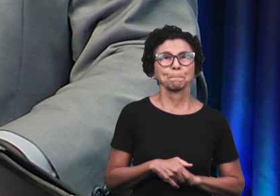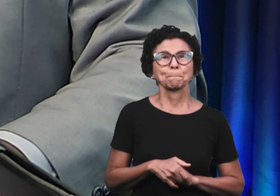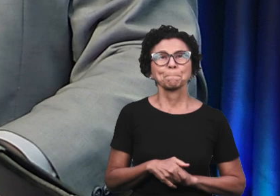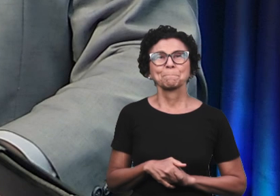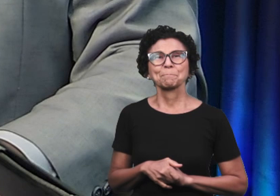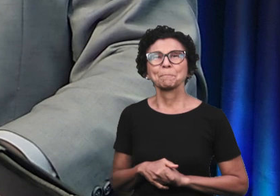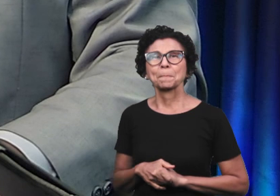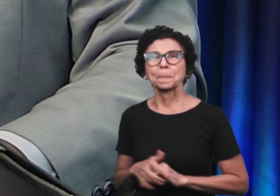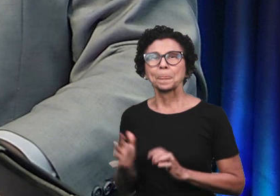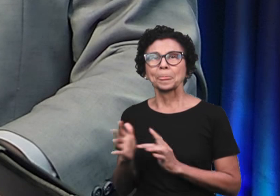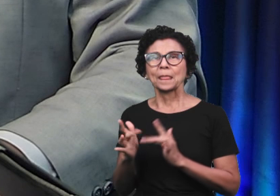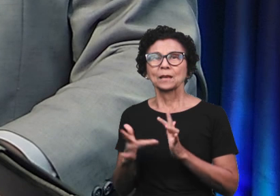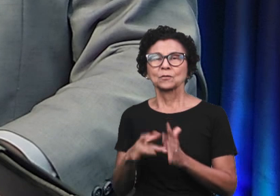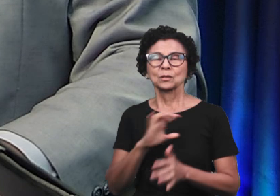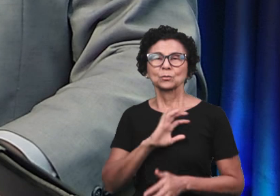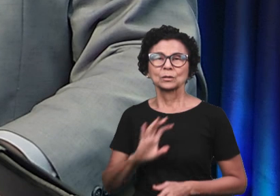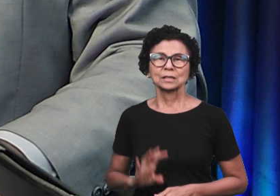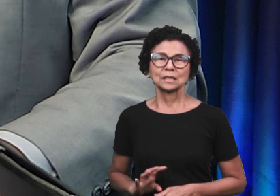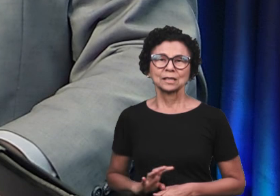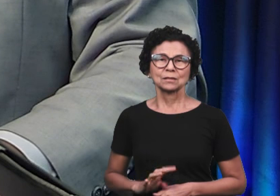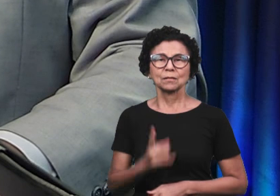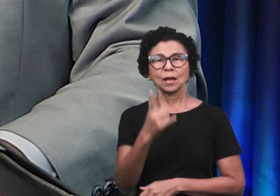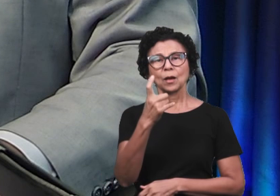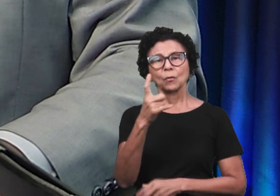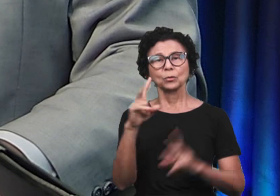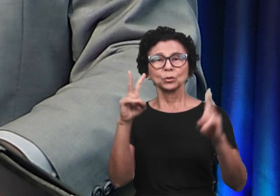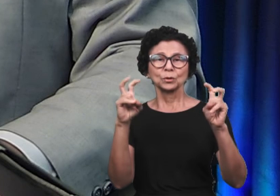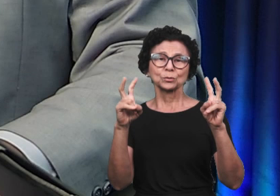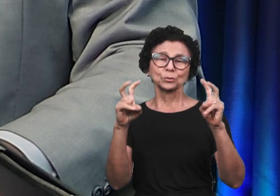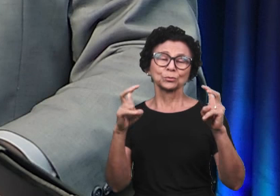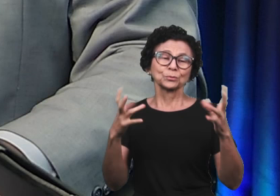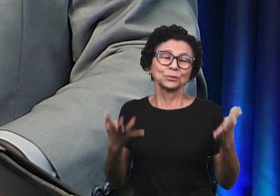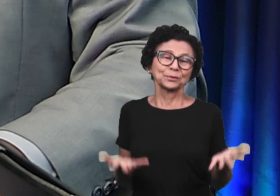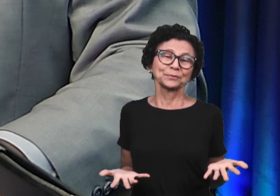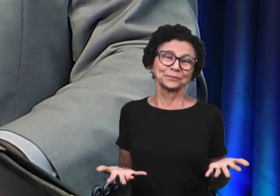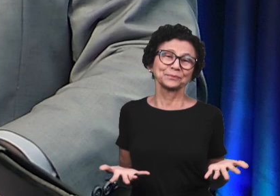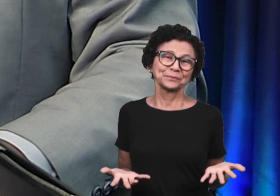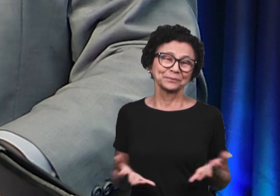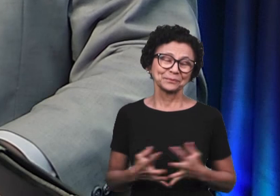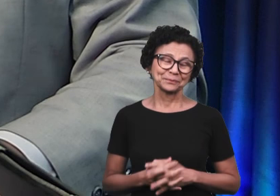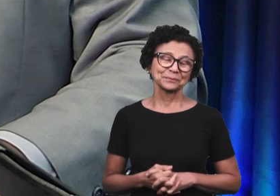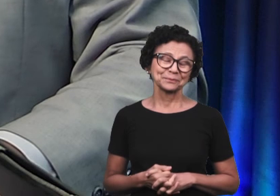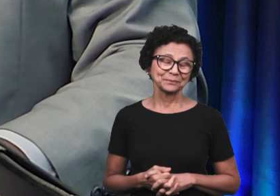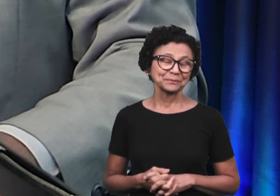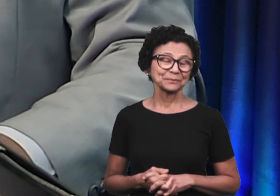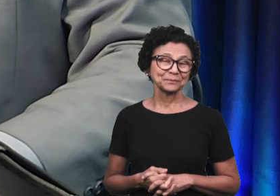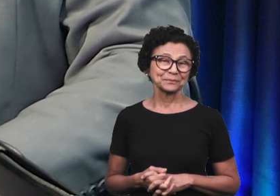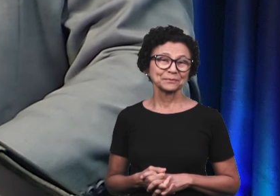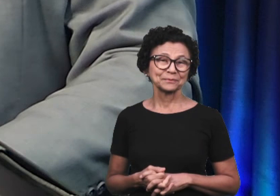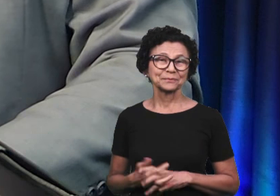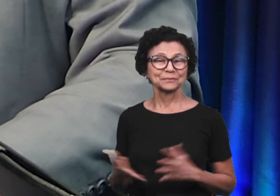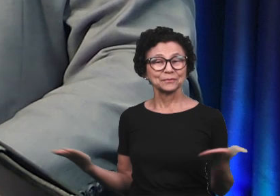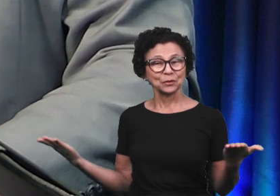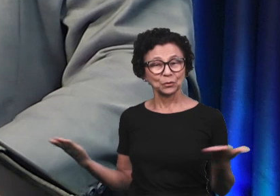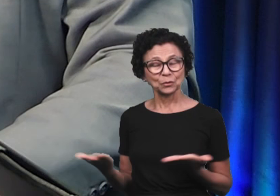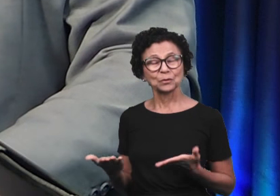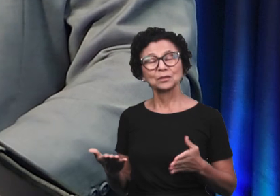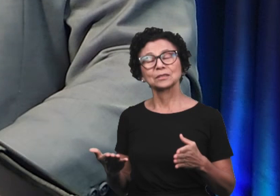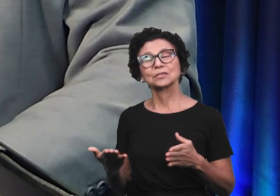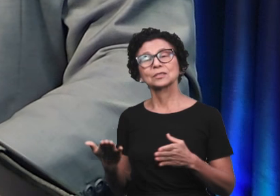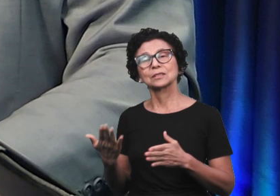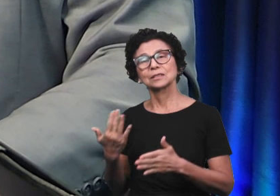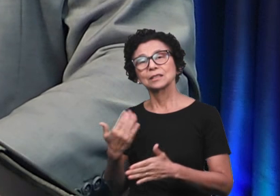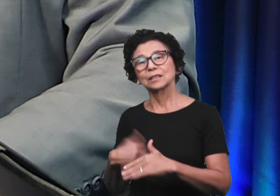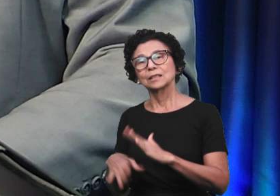único assunto do ministério de Paulo. Então, dentro da igreja, o nosso único assunto é Jesus vivo,